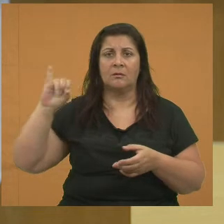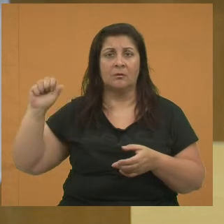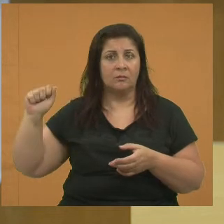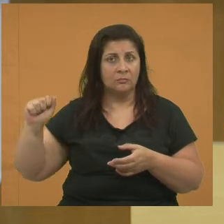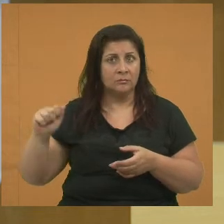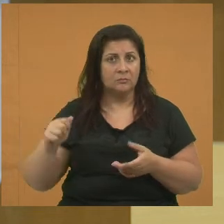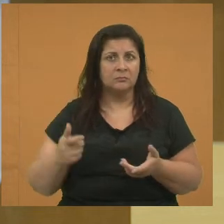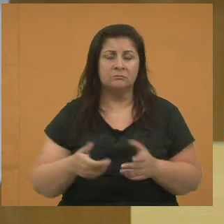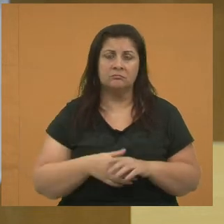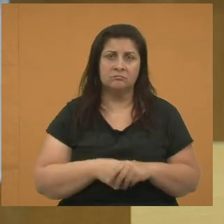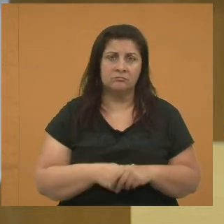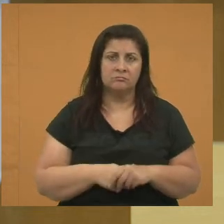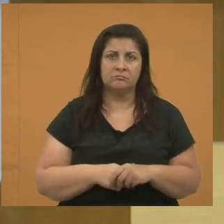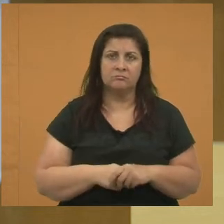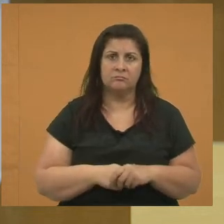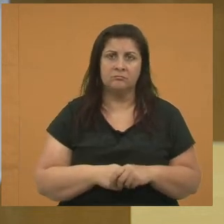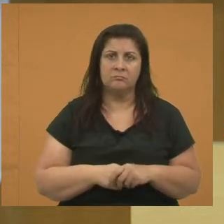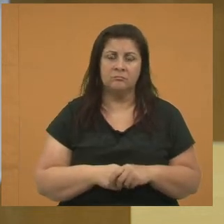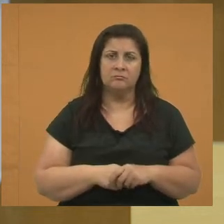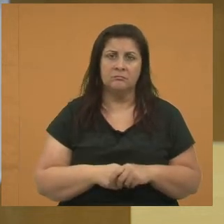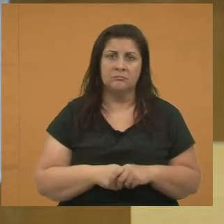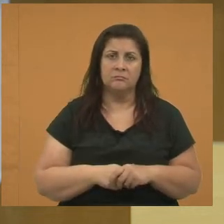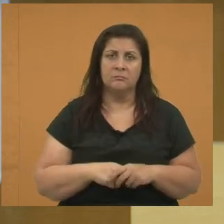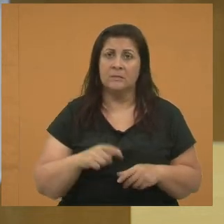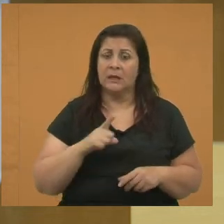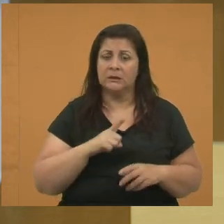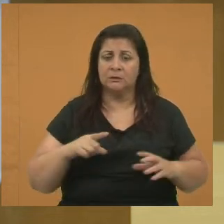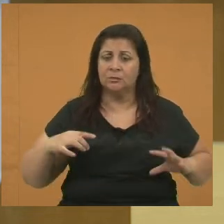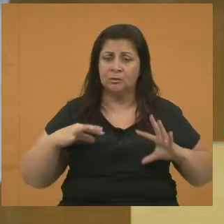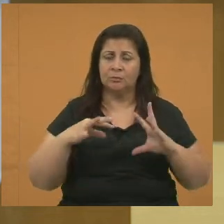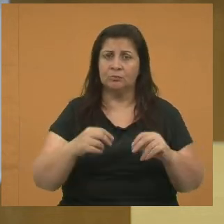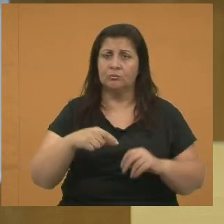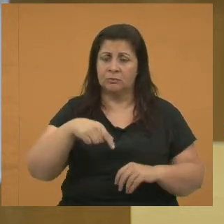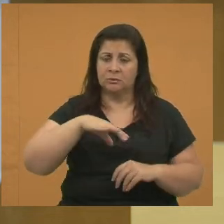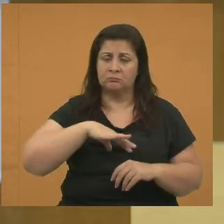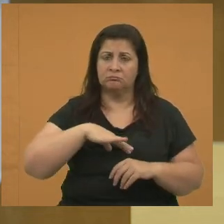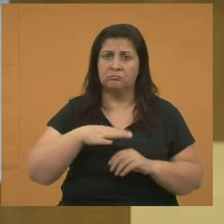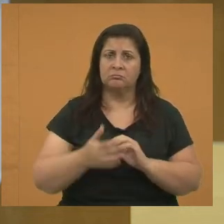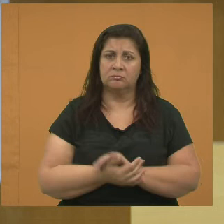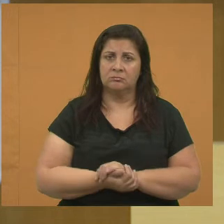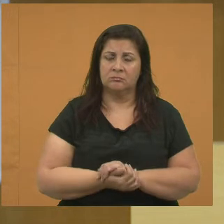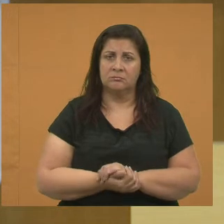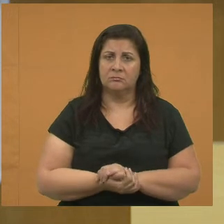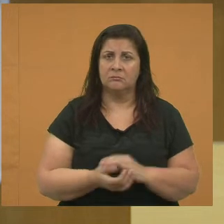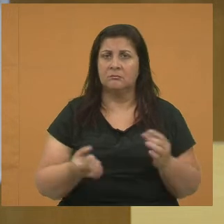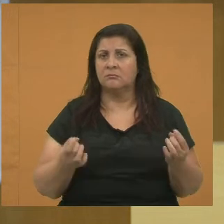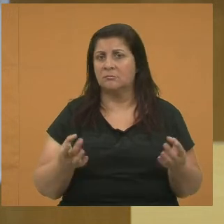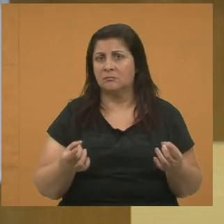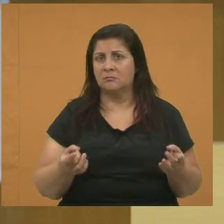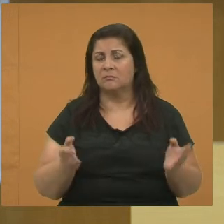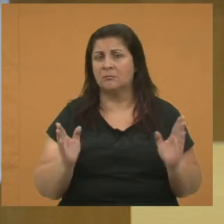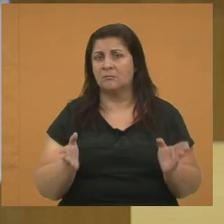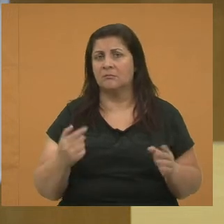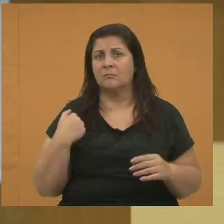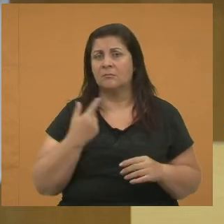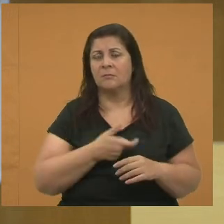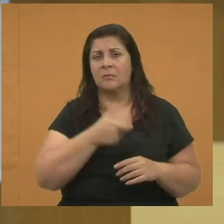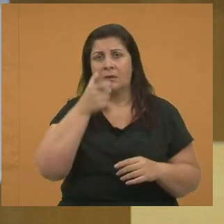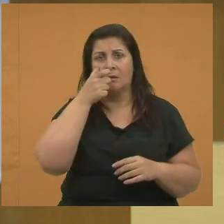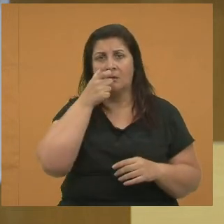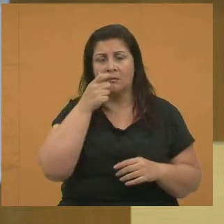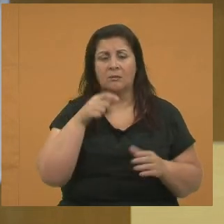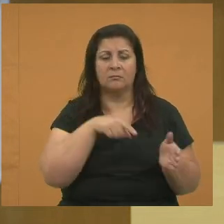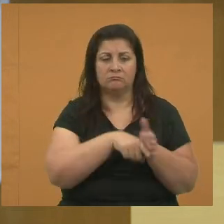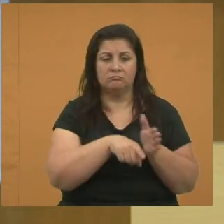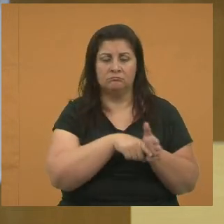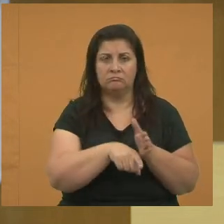também. E a gente tem de tudo na nossa cidade. E o comércio hoje, a gente vê nas pesquisas resultado